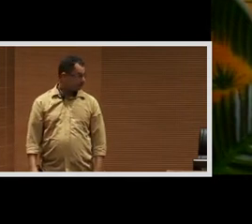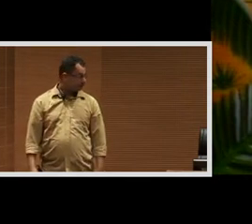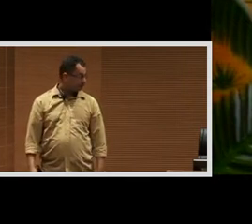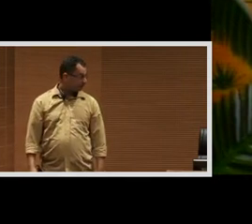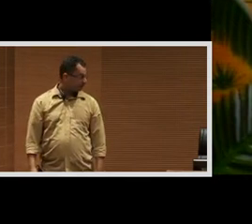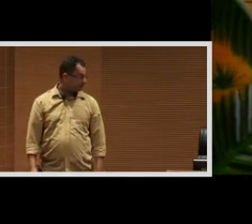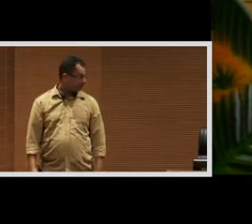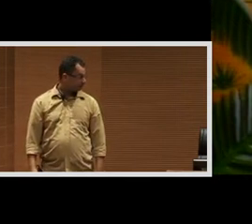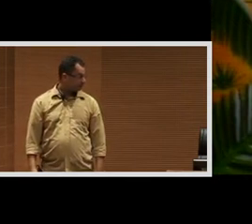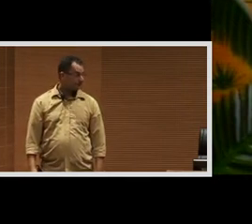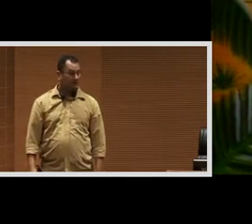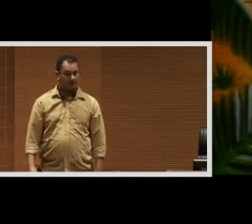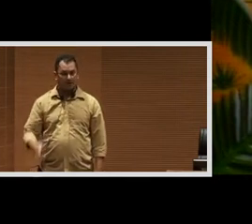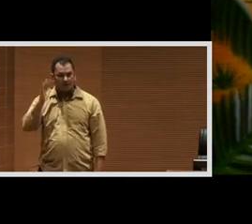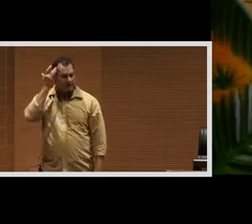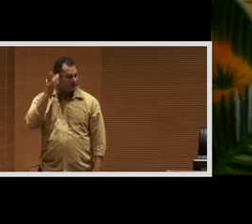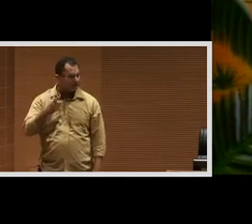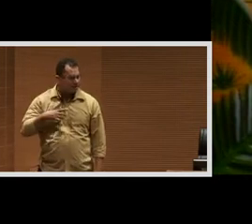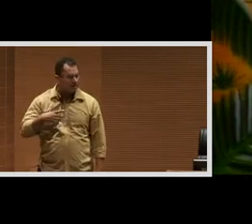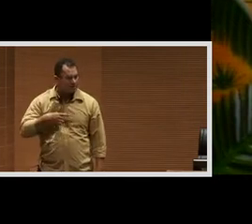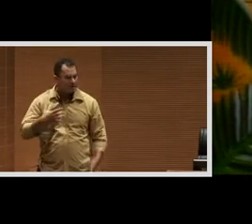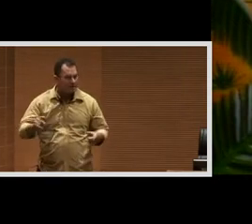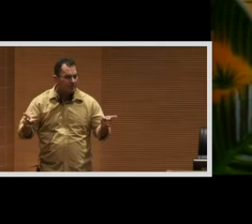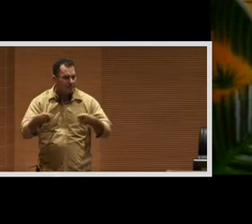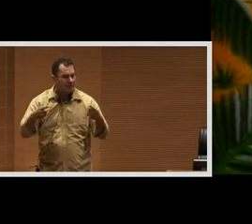Eu juro que tinha música.